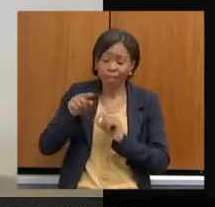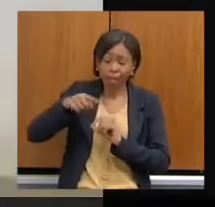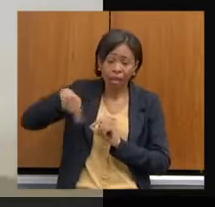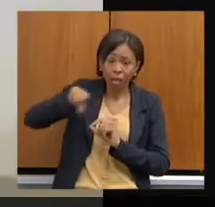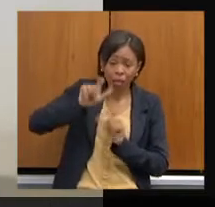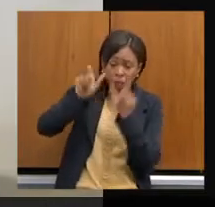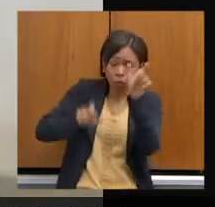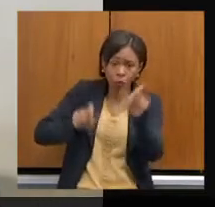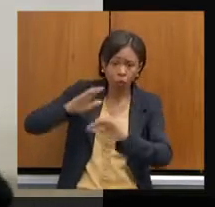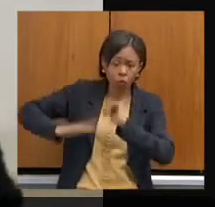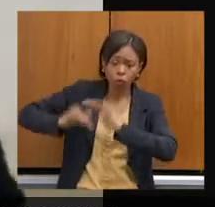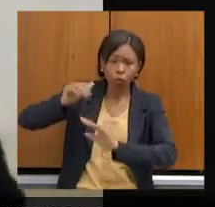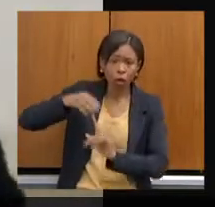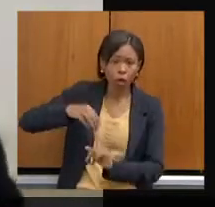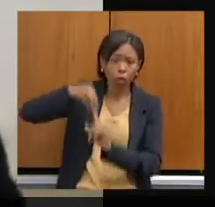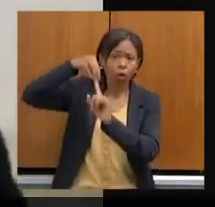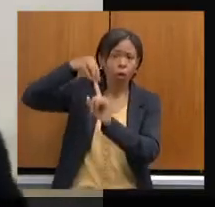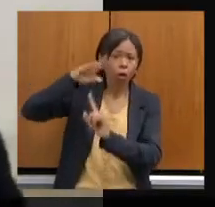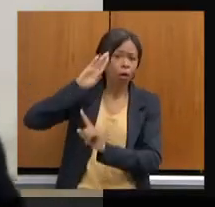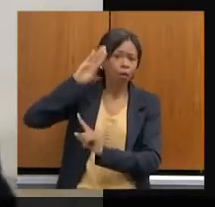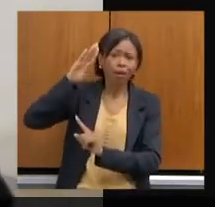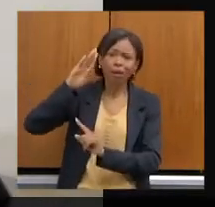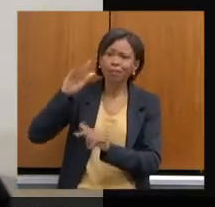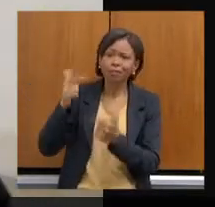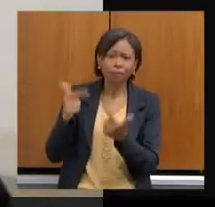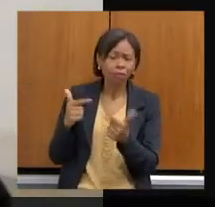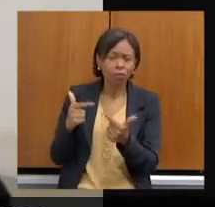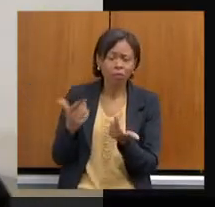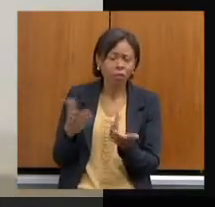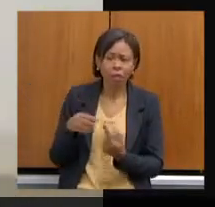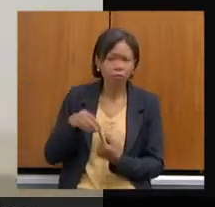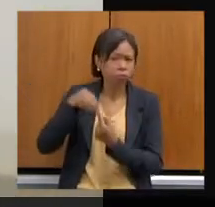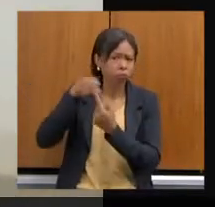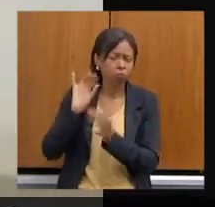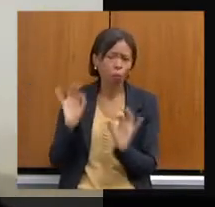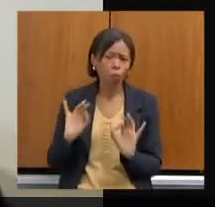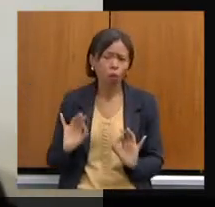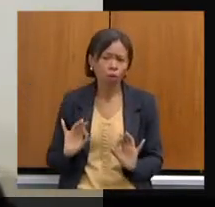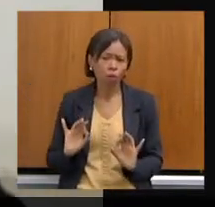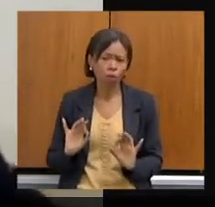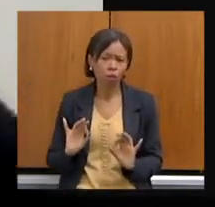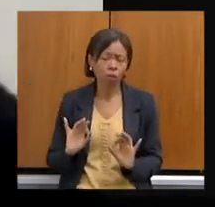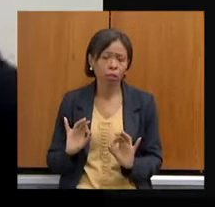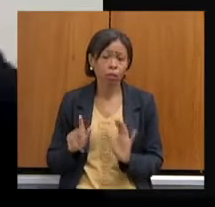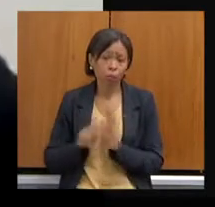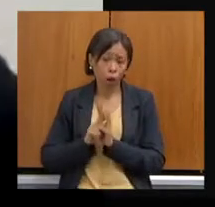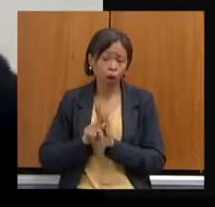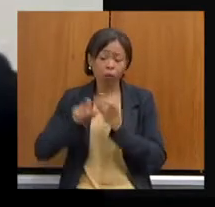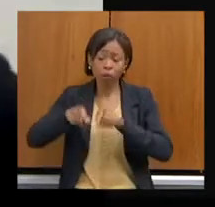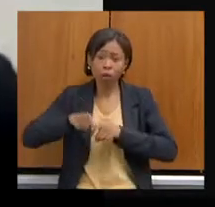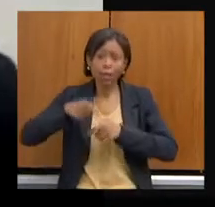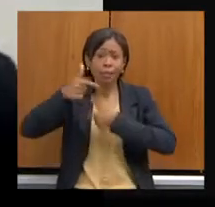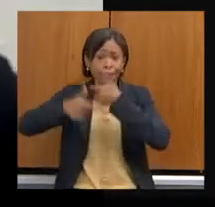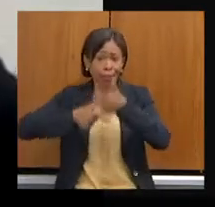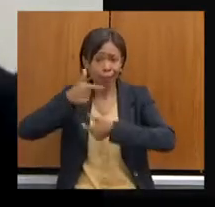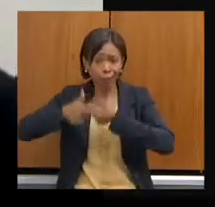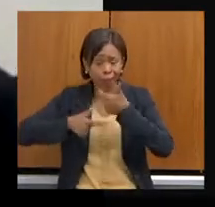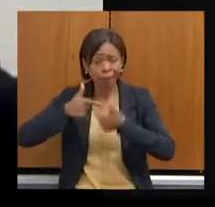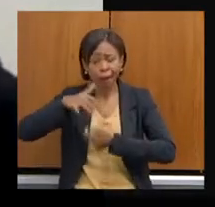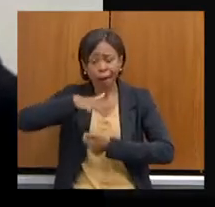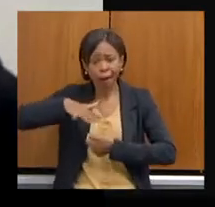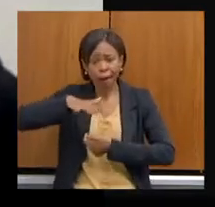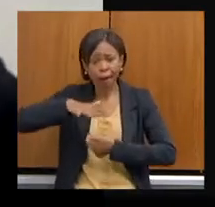os nossos servidores Mineiro de Agropecuária e trabalham com vigilância sanitária